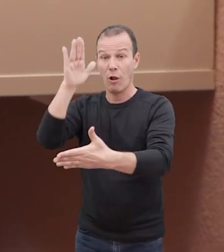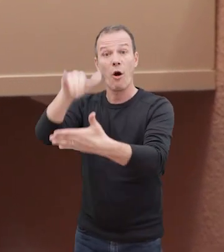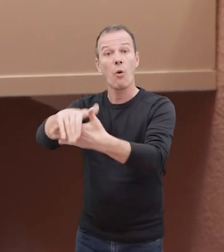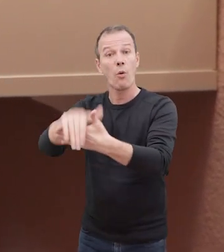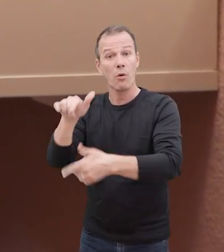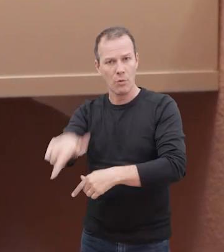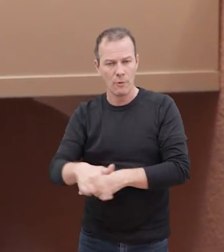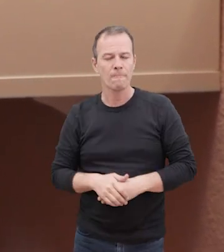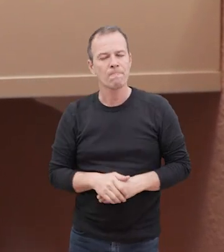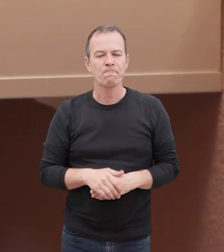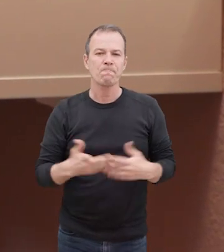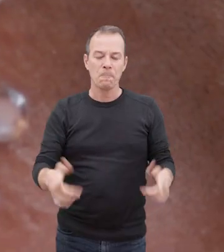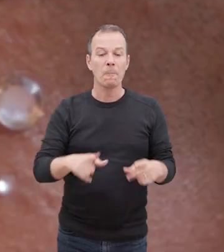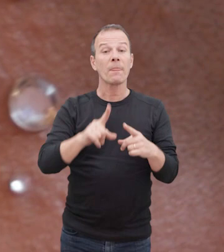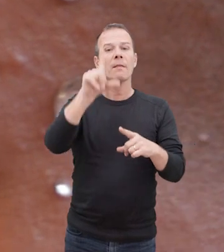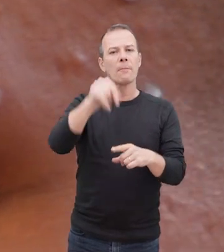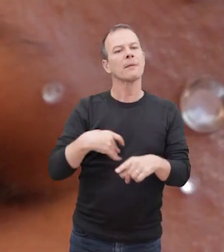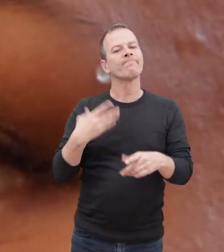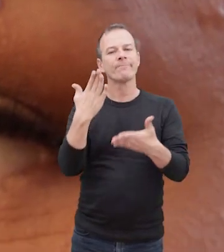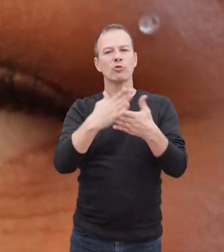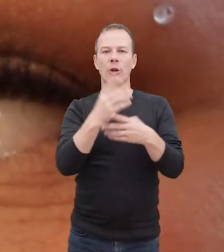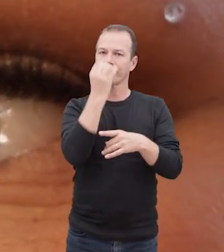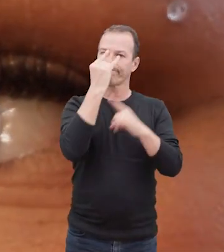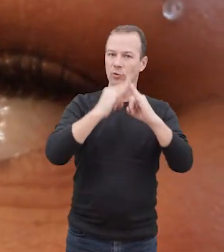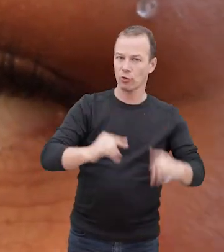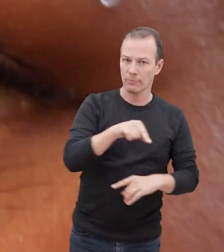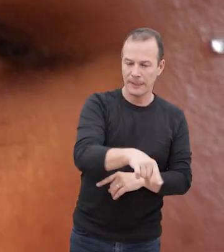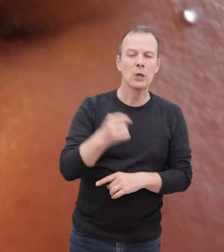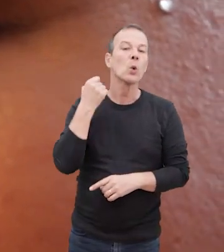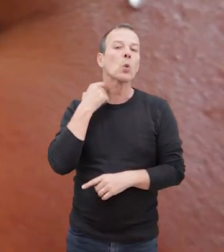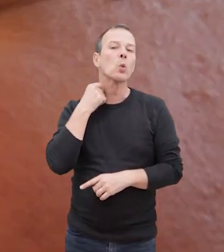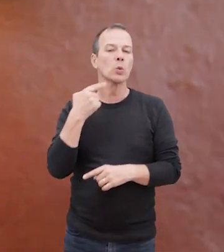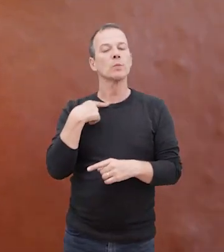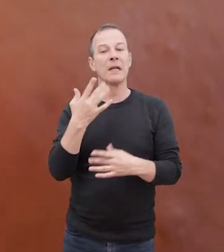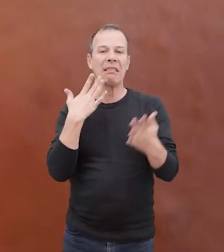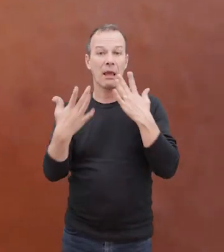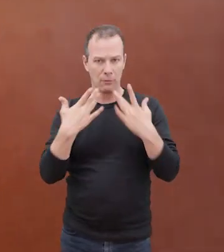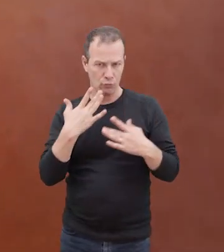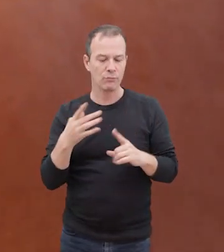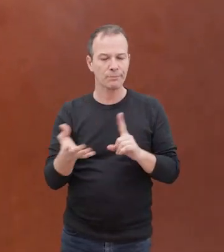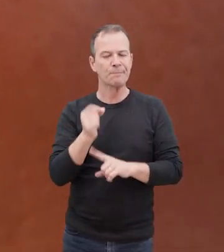Rui, andei no Chapitou, tirei o curso de teatro.